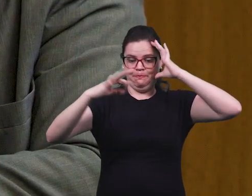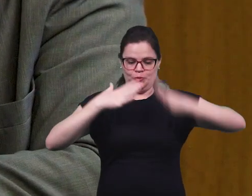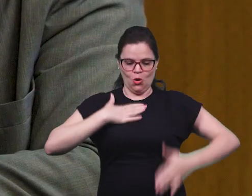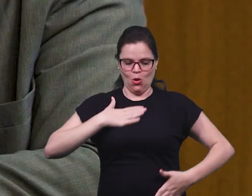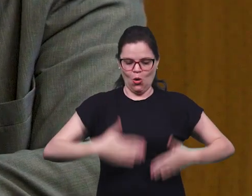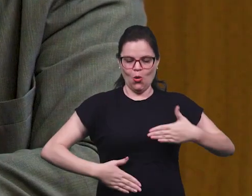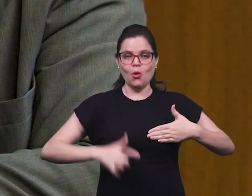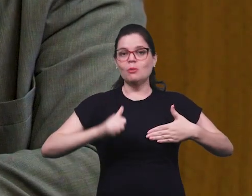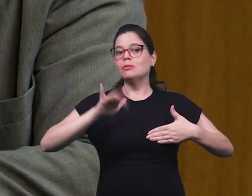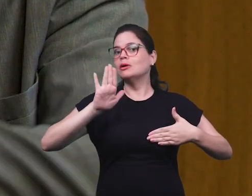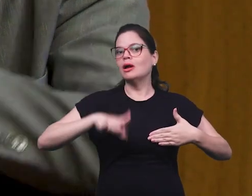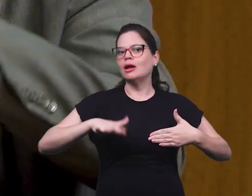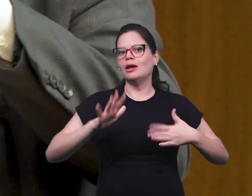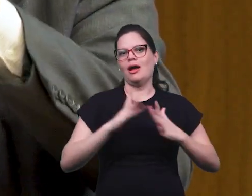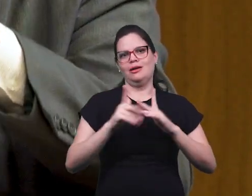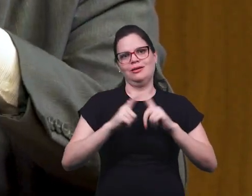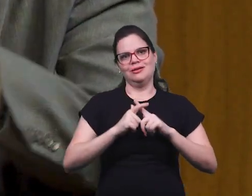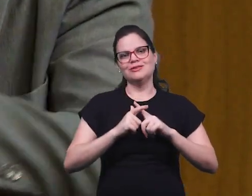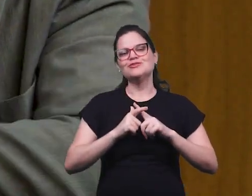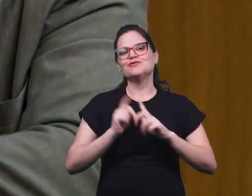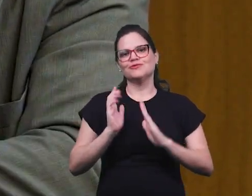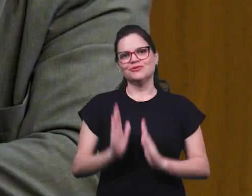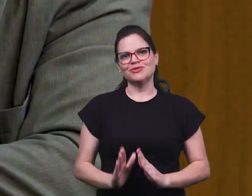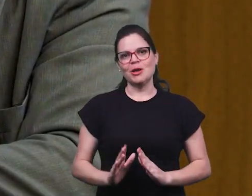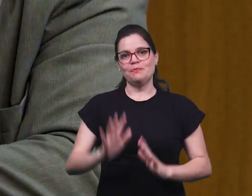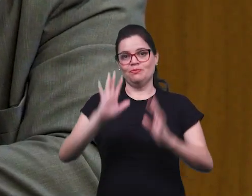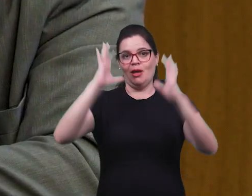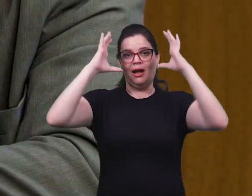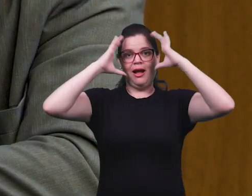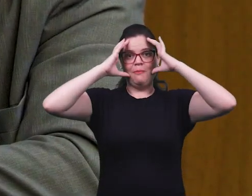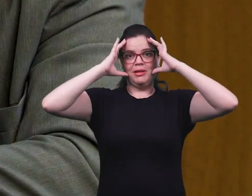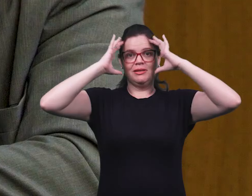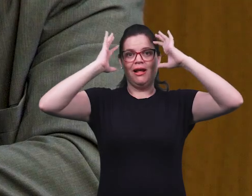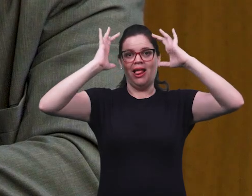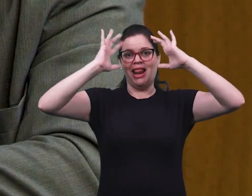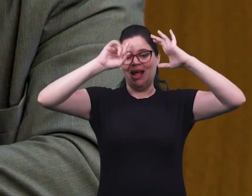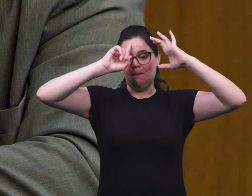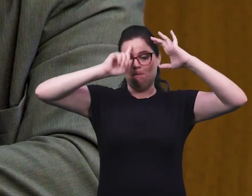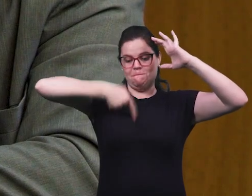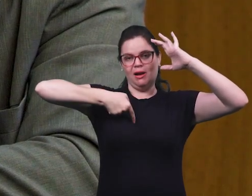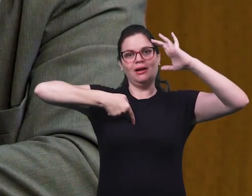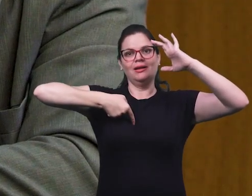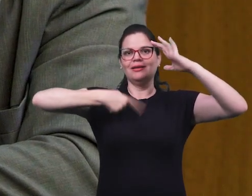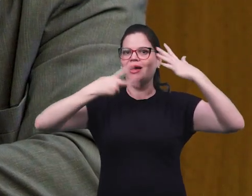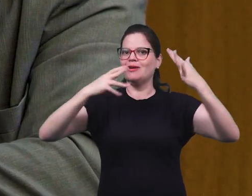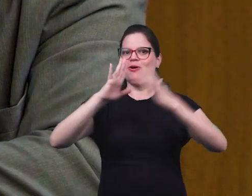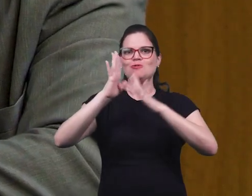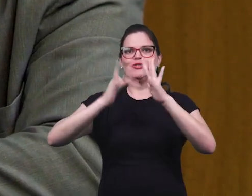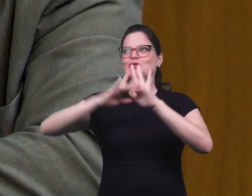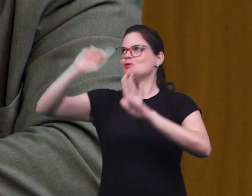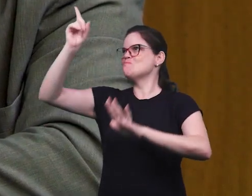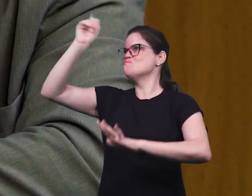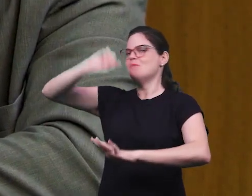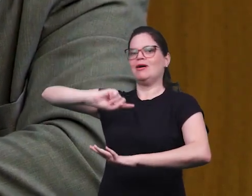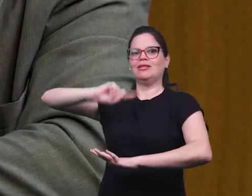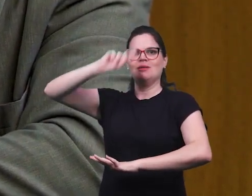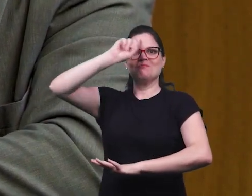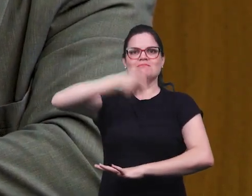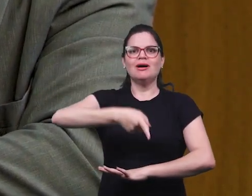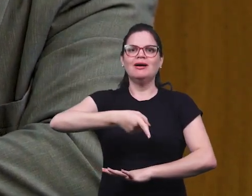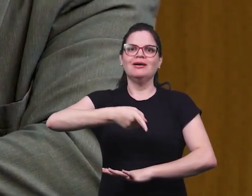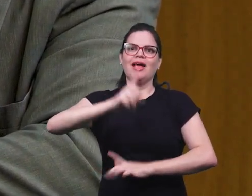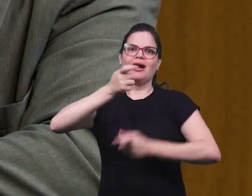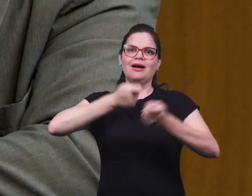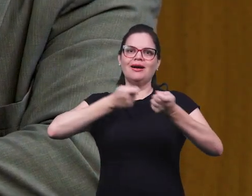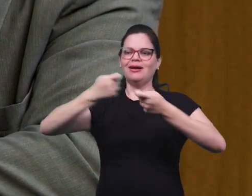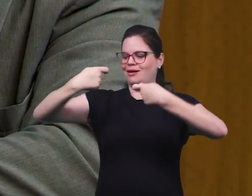igreja. E é Ele que comanda sobre todas as coisas. Então, mesmo que nós não saibamos,